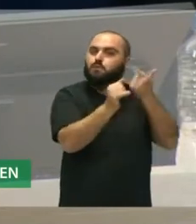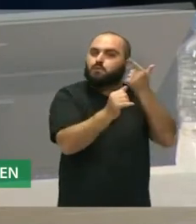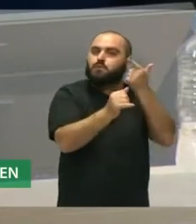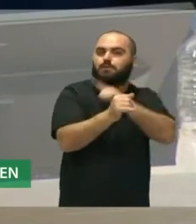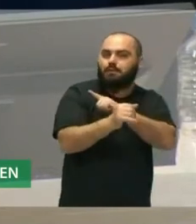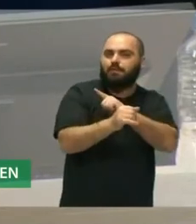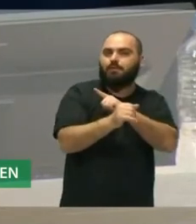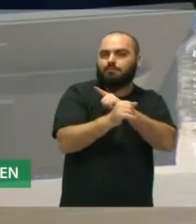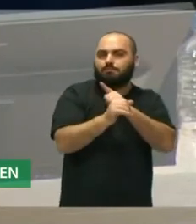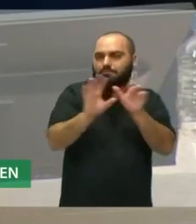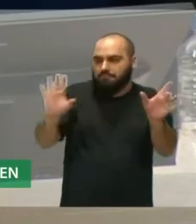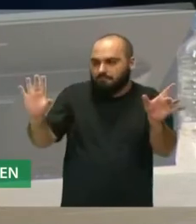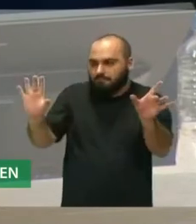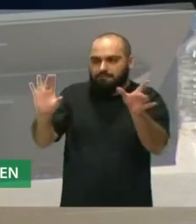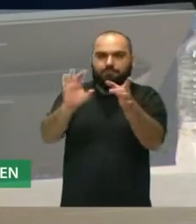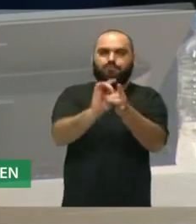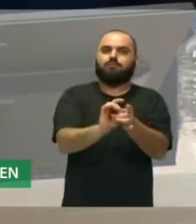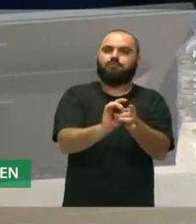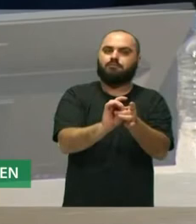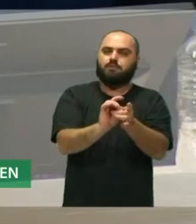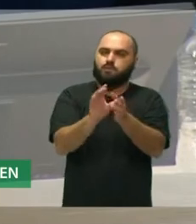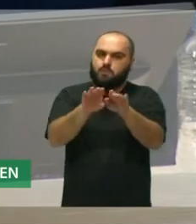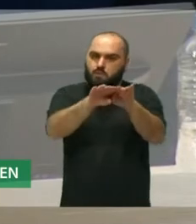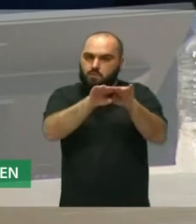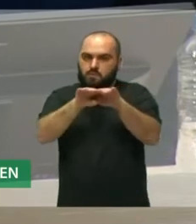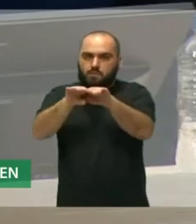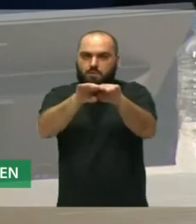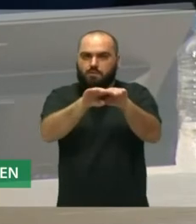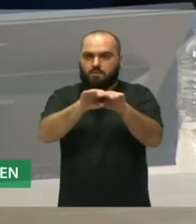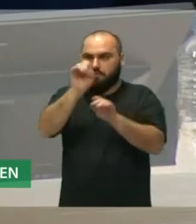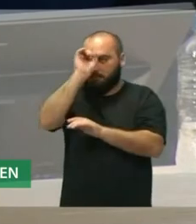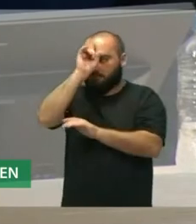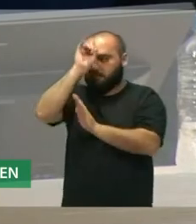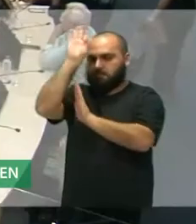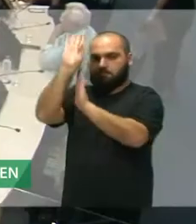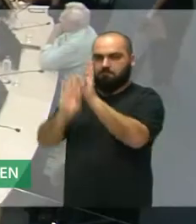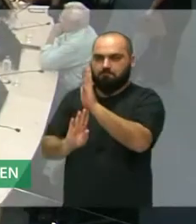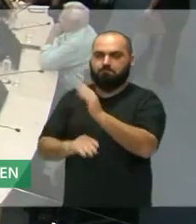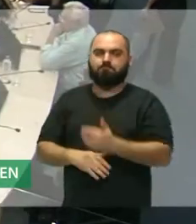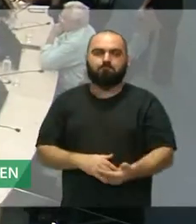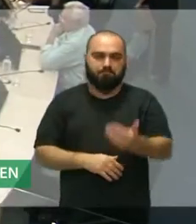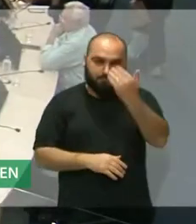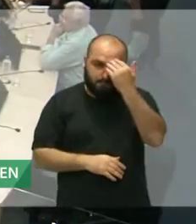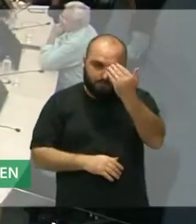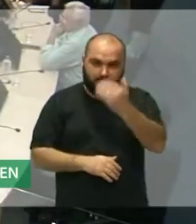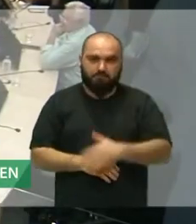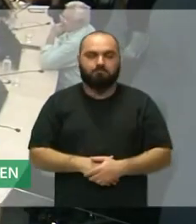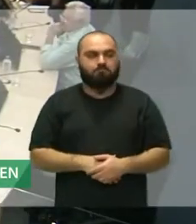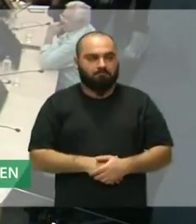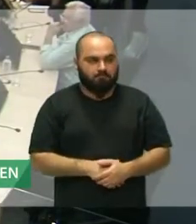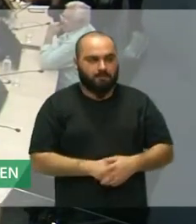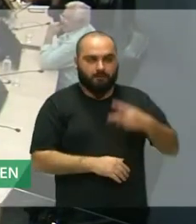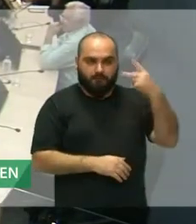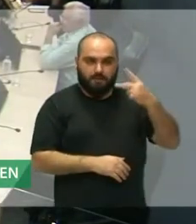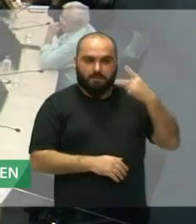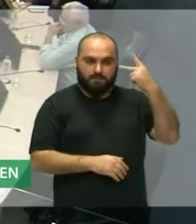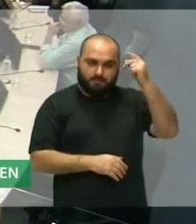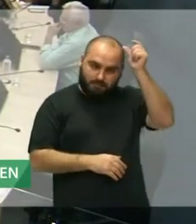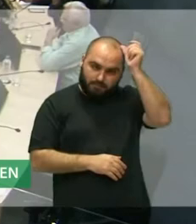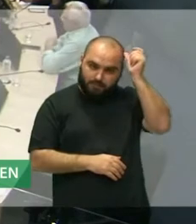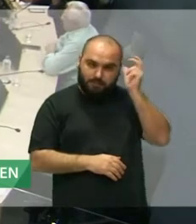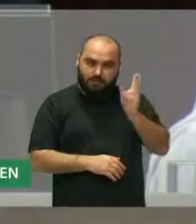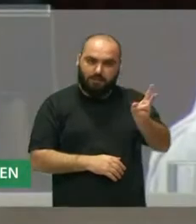digo até agregada ou homogênea com o Hospital Marieta. Obrigado. Obrigada, vereador Beto Cunha. Sempre uma alegria